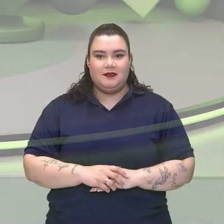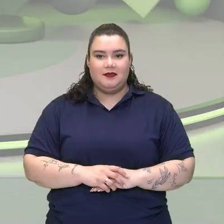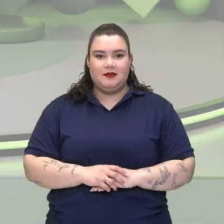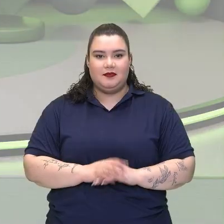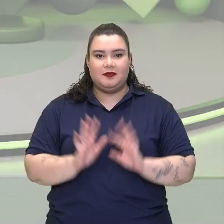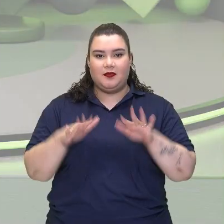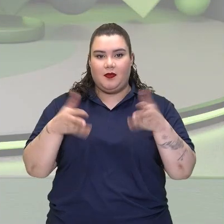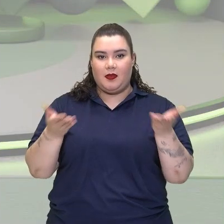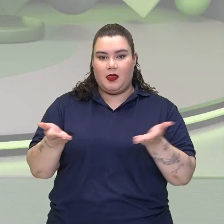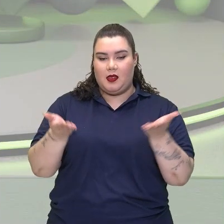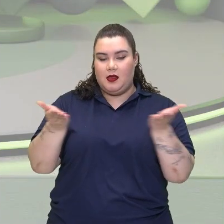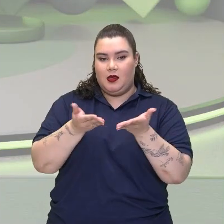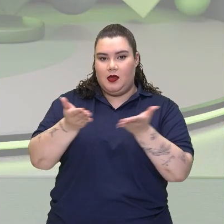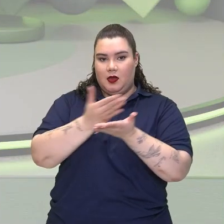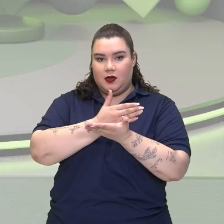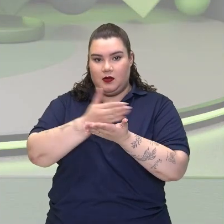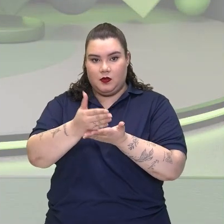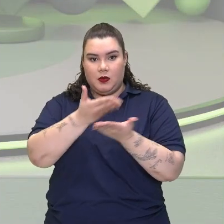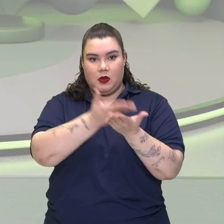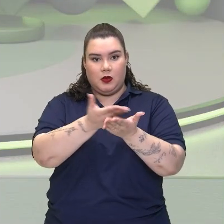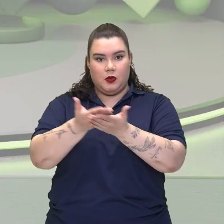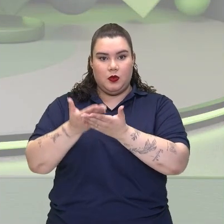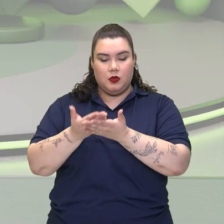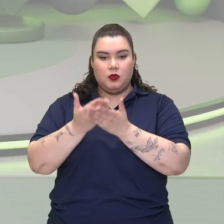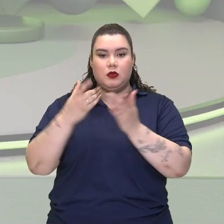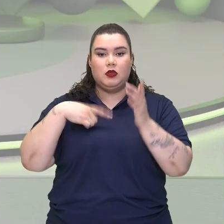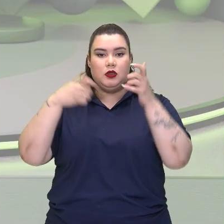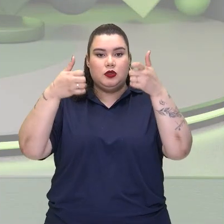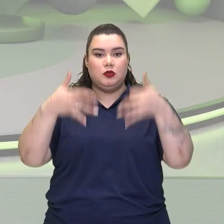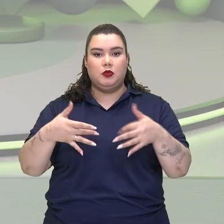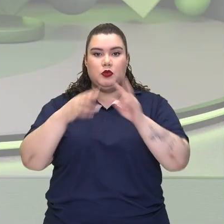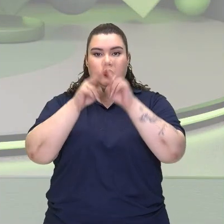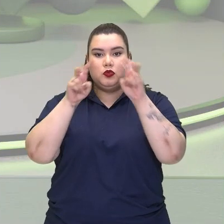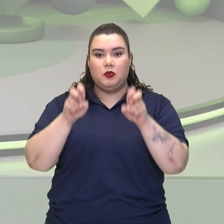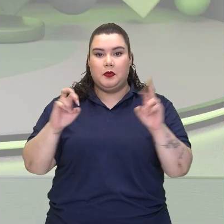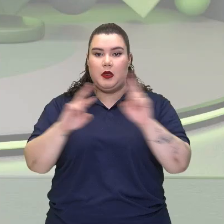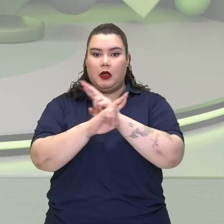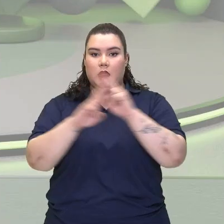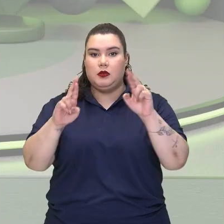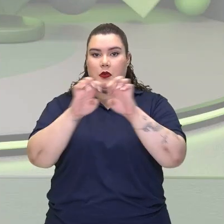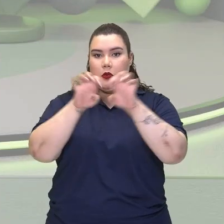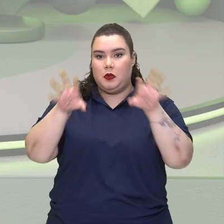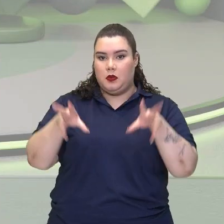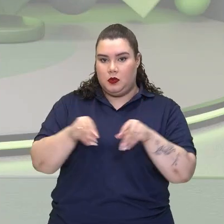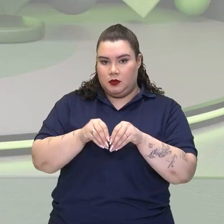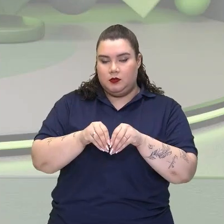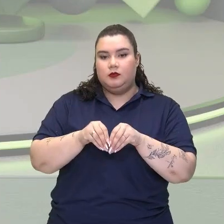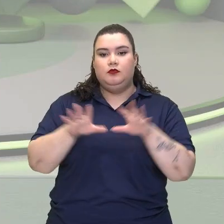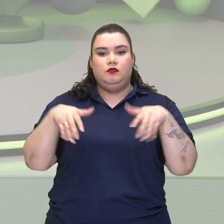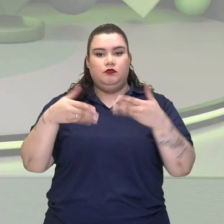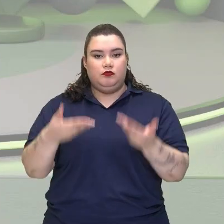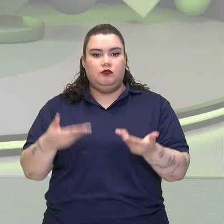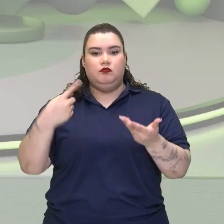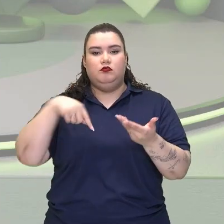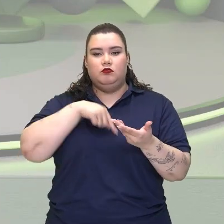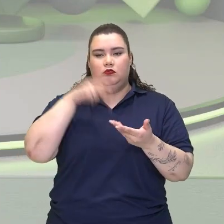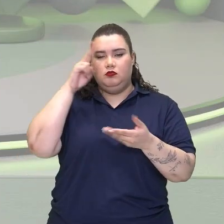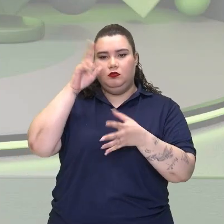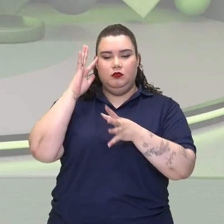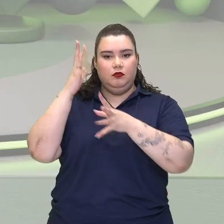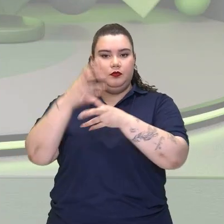Vamos iniciar a nossa aula que fala sobre as relações ecológicas, Então, relembrando aí que quando nós falamos